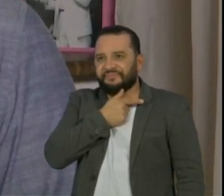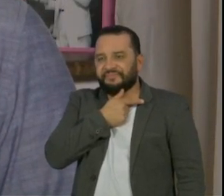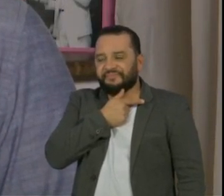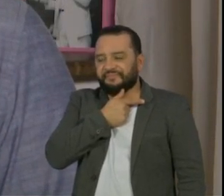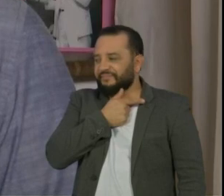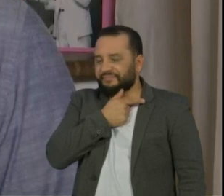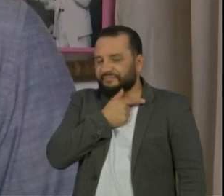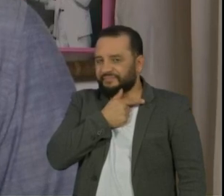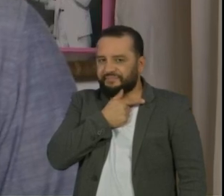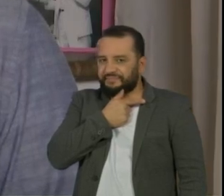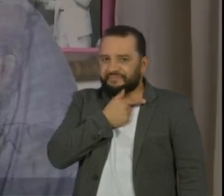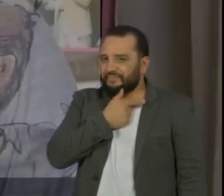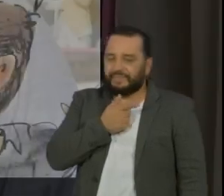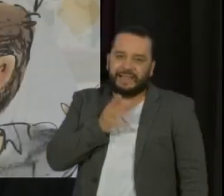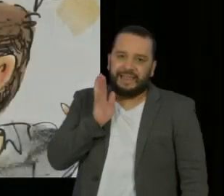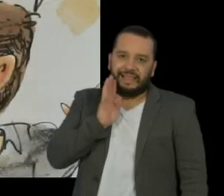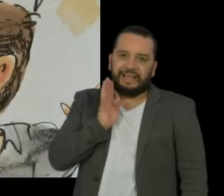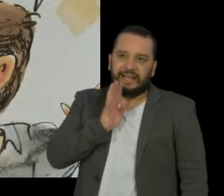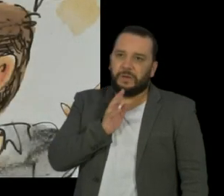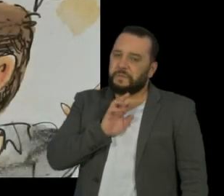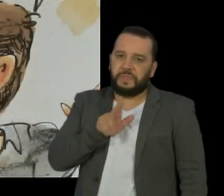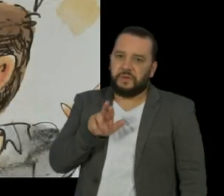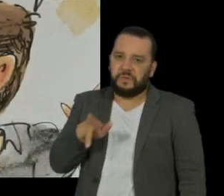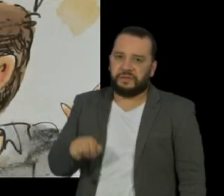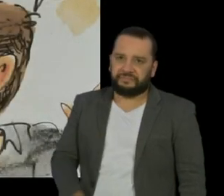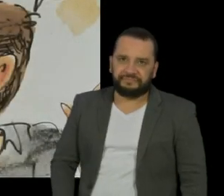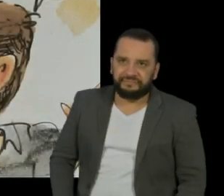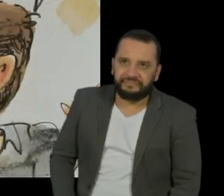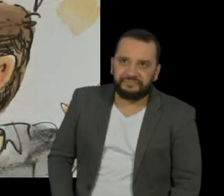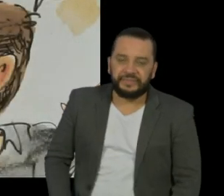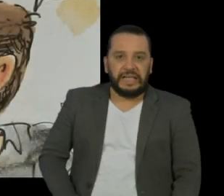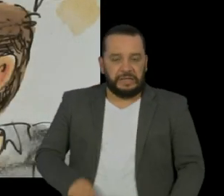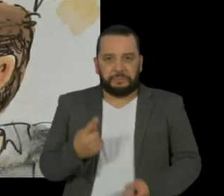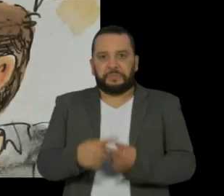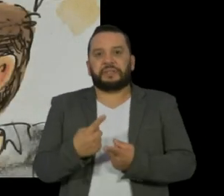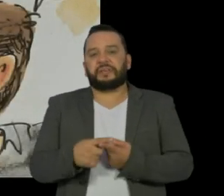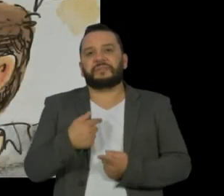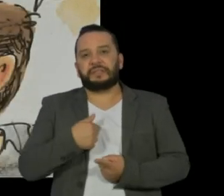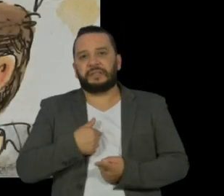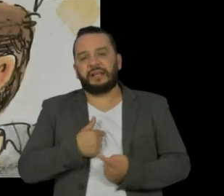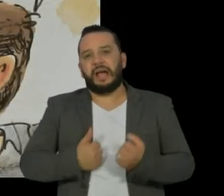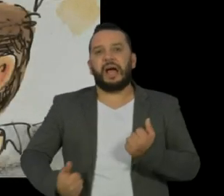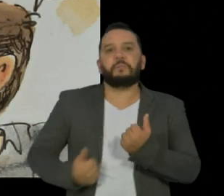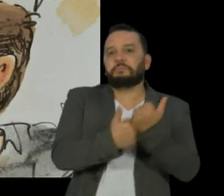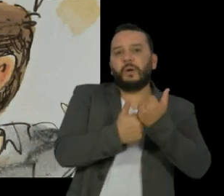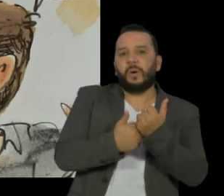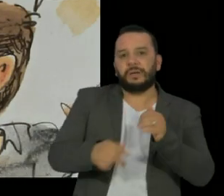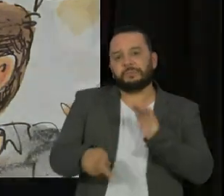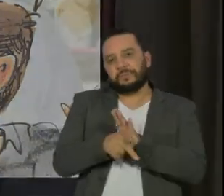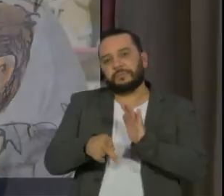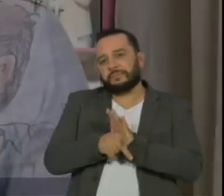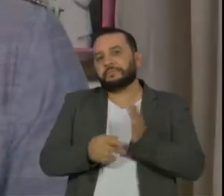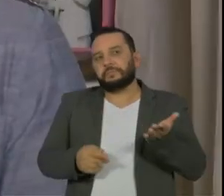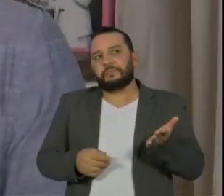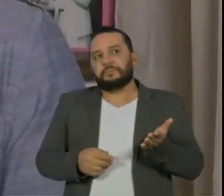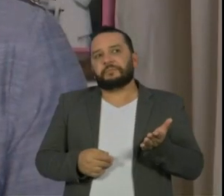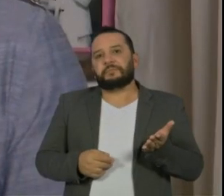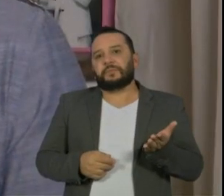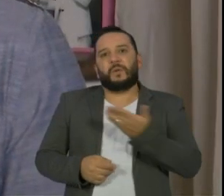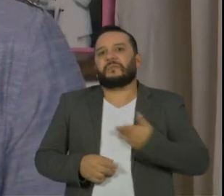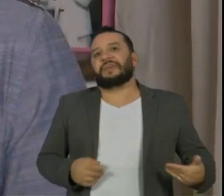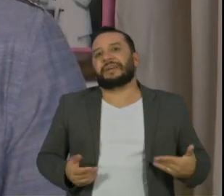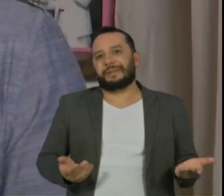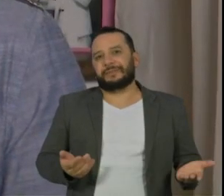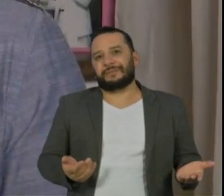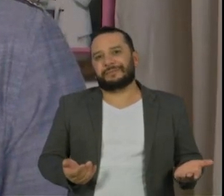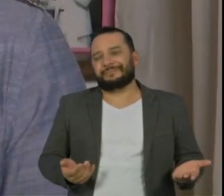não acho bacana, porque você está fazendo humor junto do poder, né? E apontando o humor para baixo, mas é... Eu acho